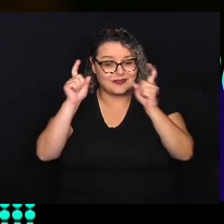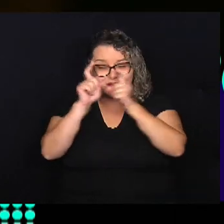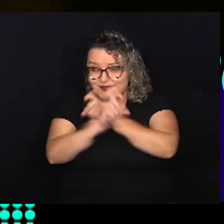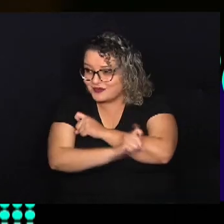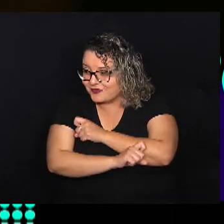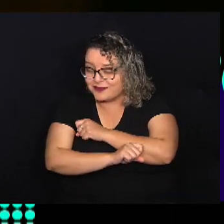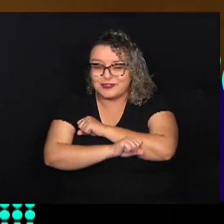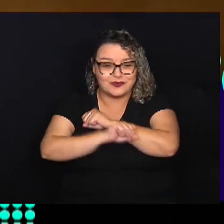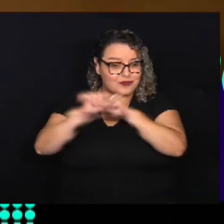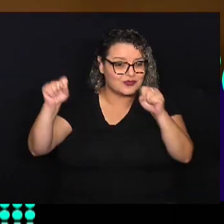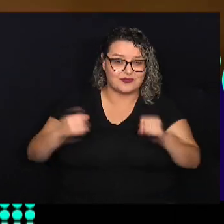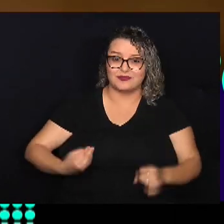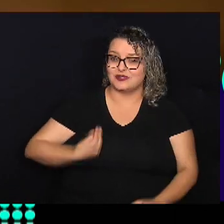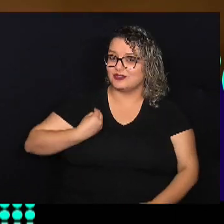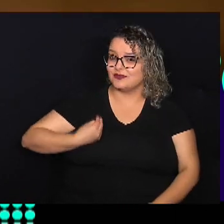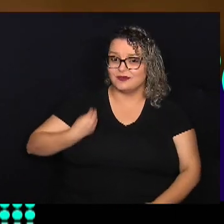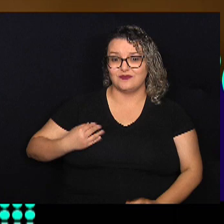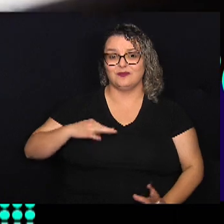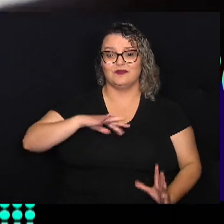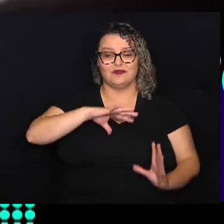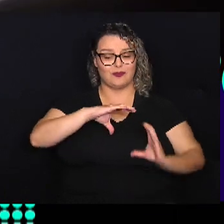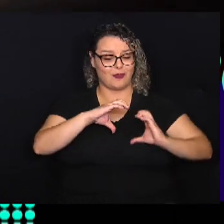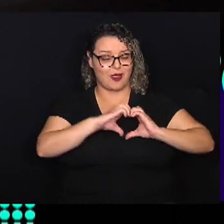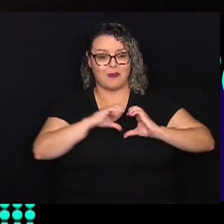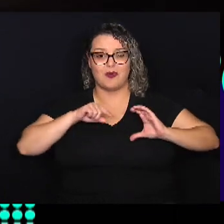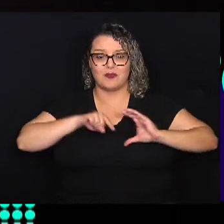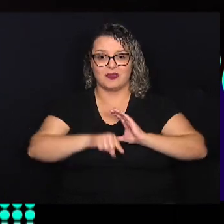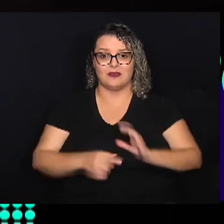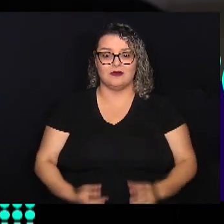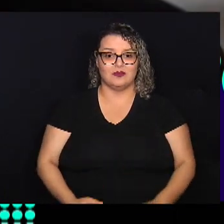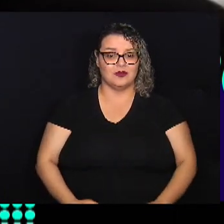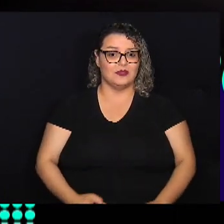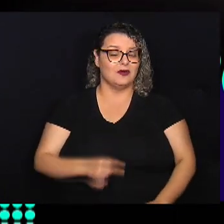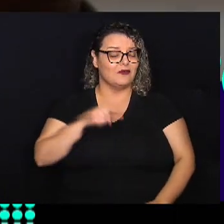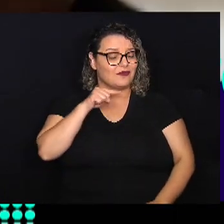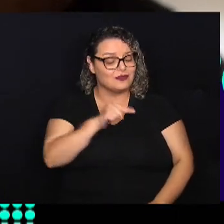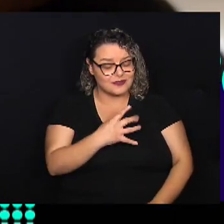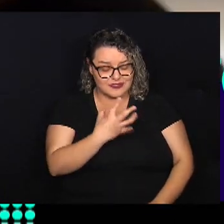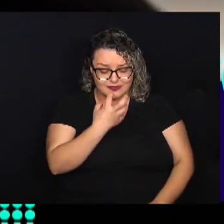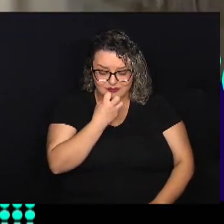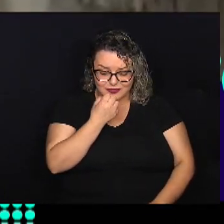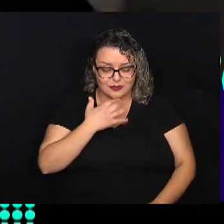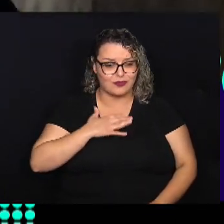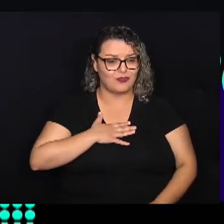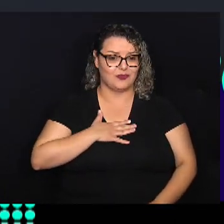amor. Do meu lado, Tessa. Você me magoou muito.